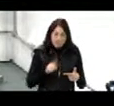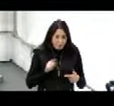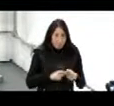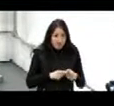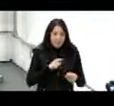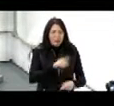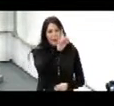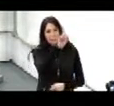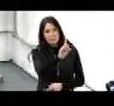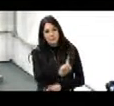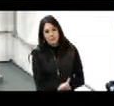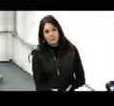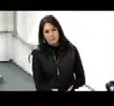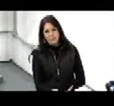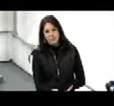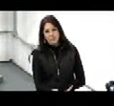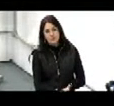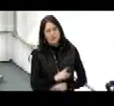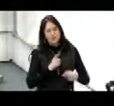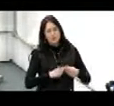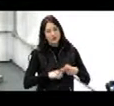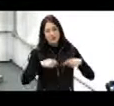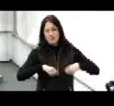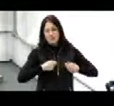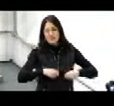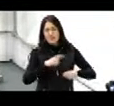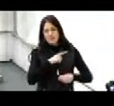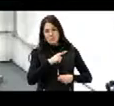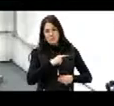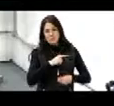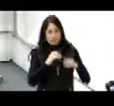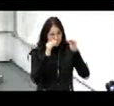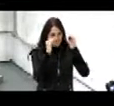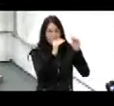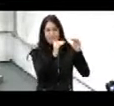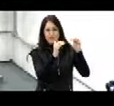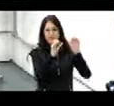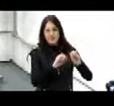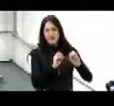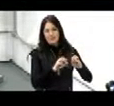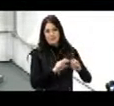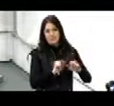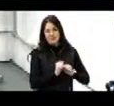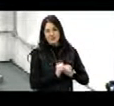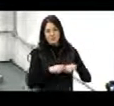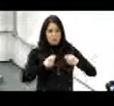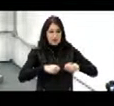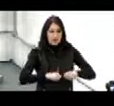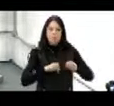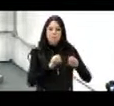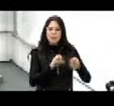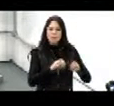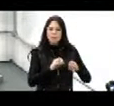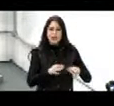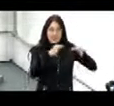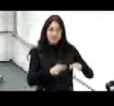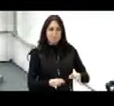direito, é porque precisamos ter uma educação eficiente. E para a educação ser eficiente, ela tem que atender a